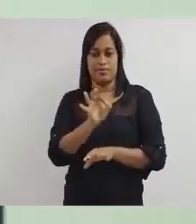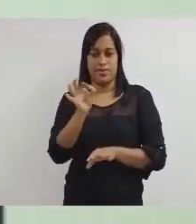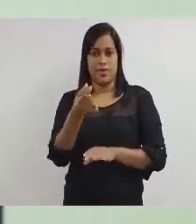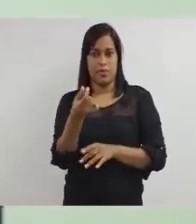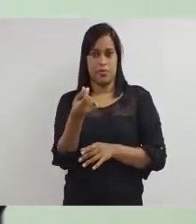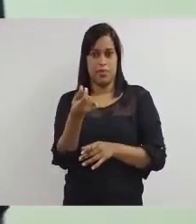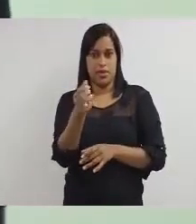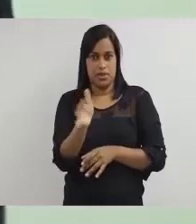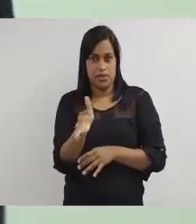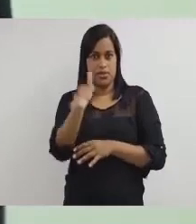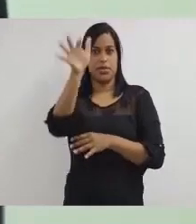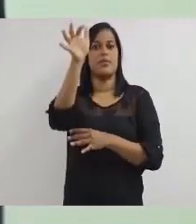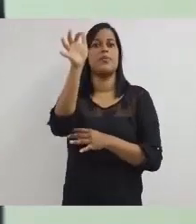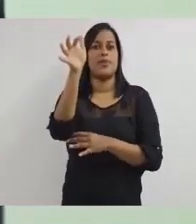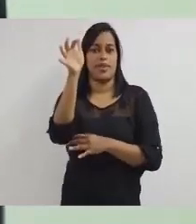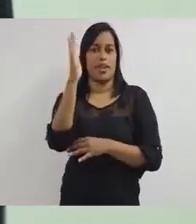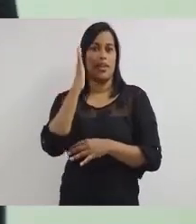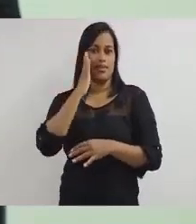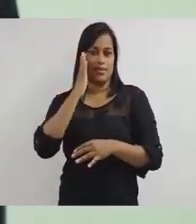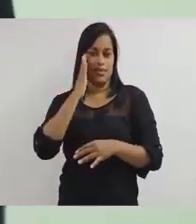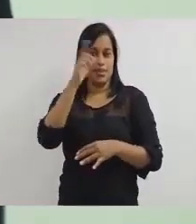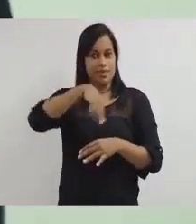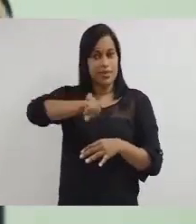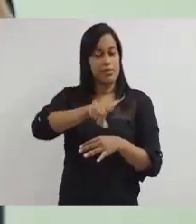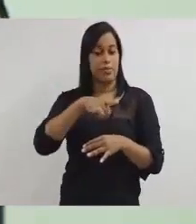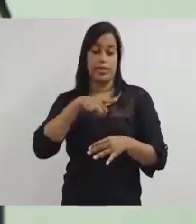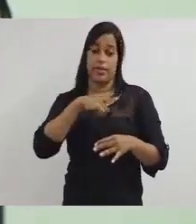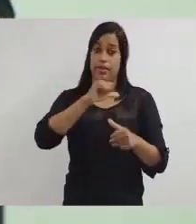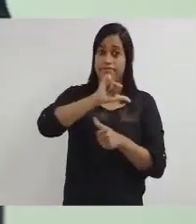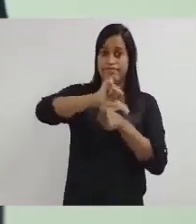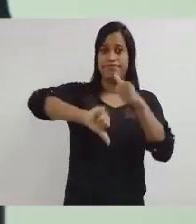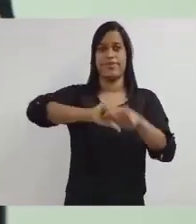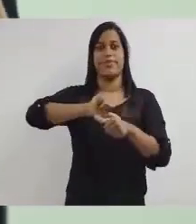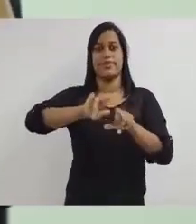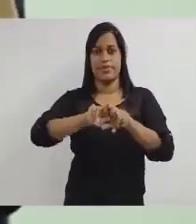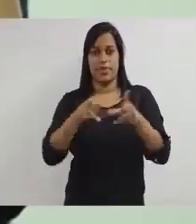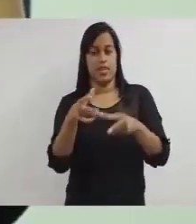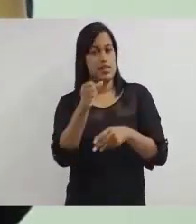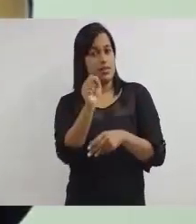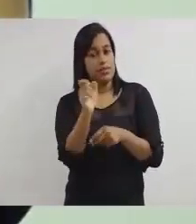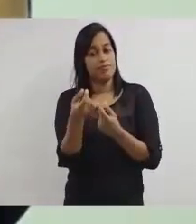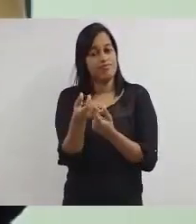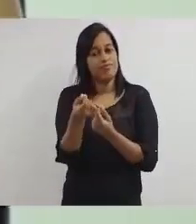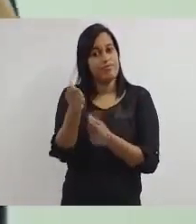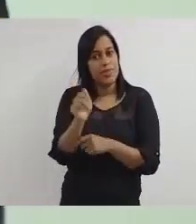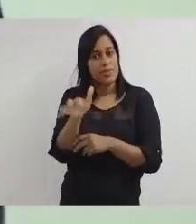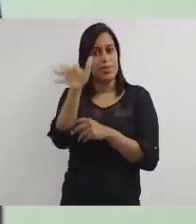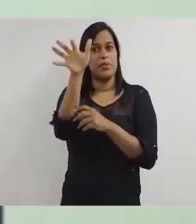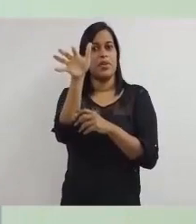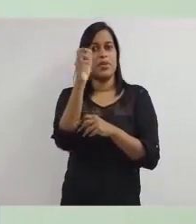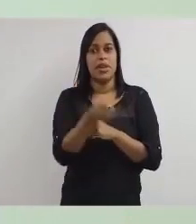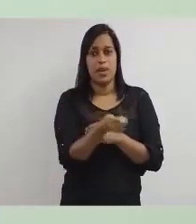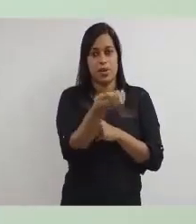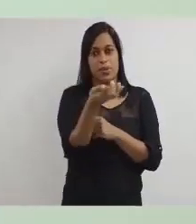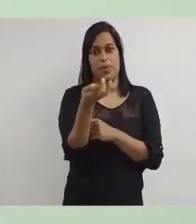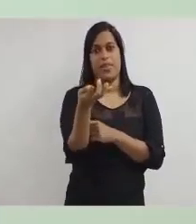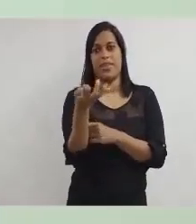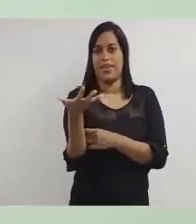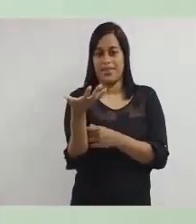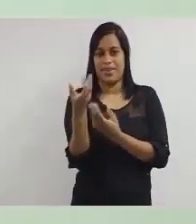aí, essa curva ela vai ter um formato negativo, ou seja, quando o preço aumenta, a